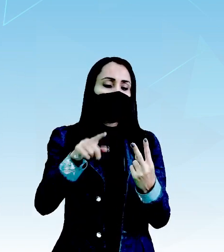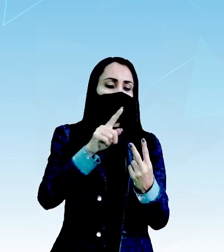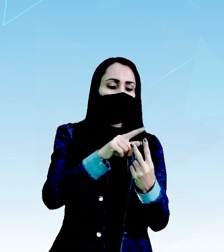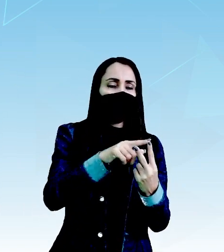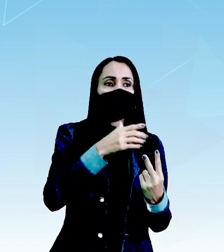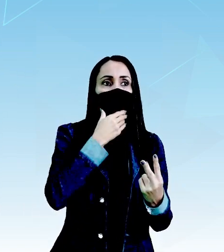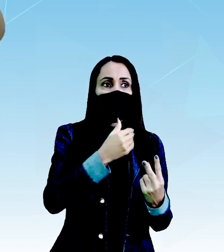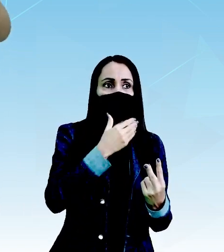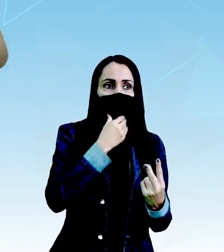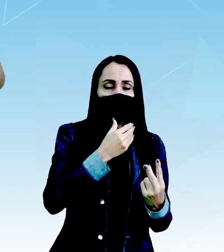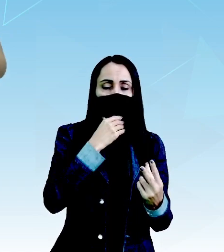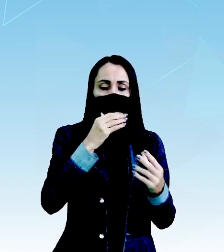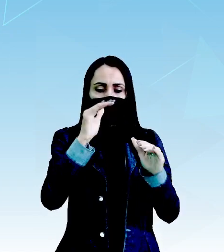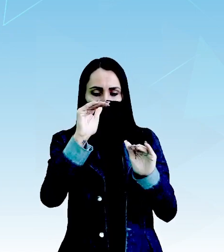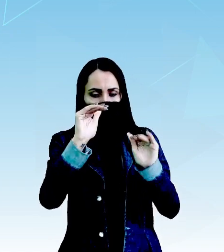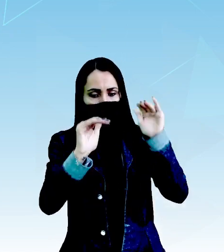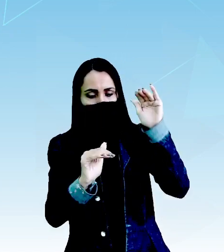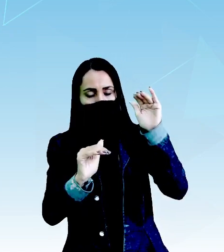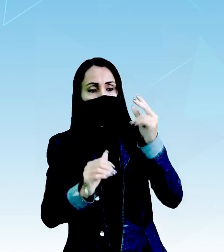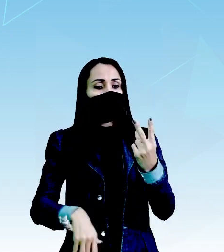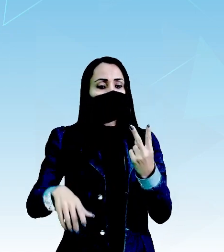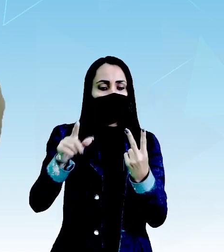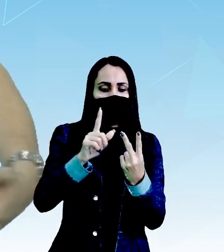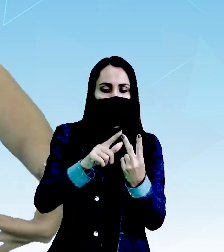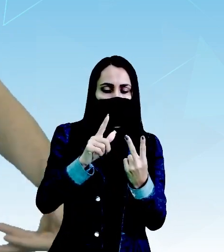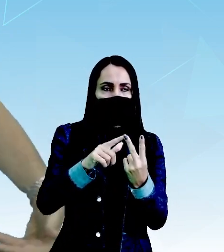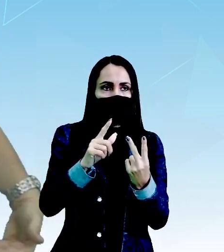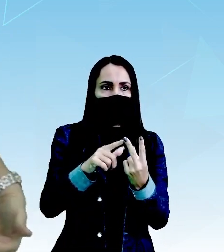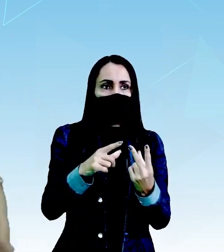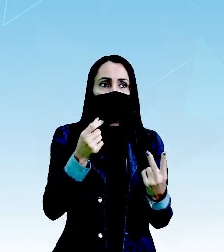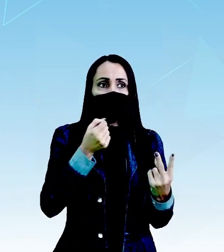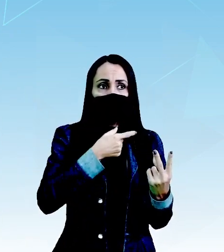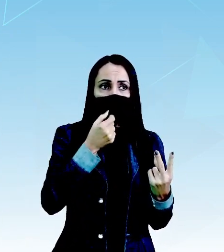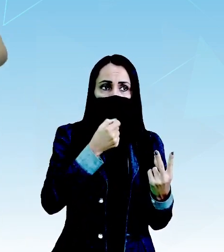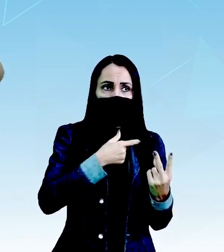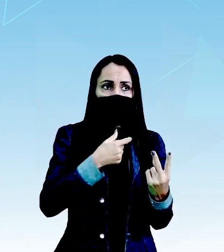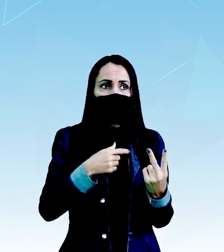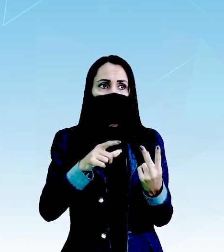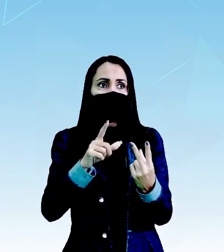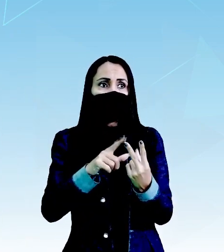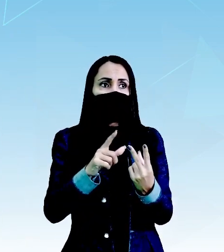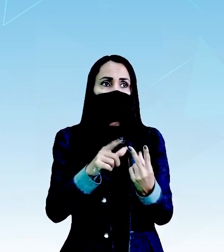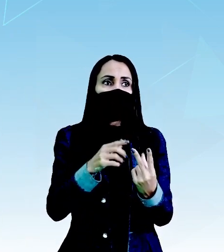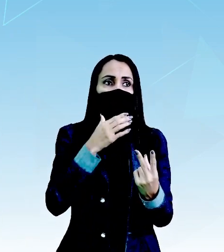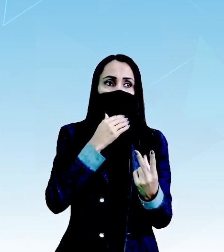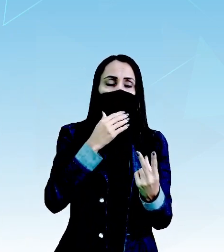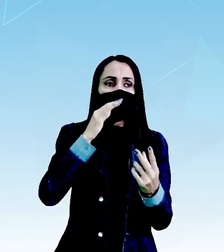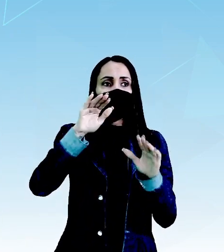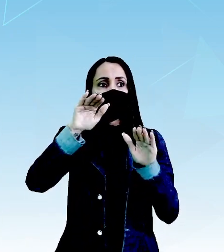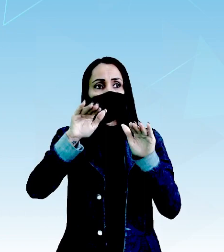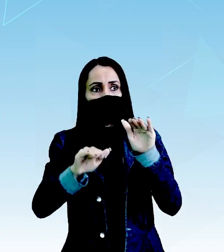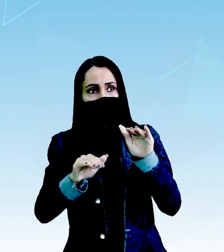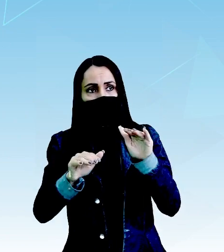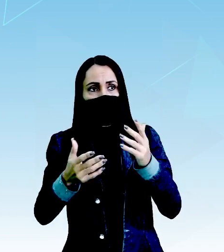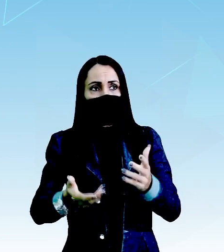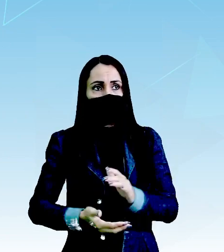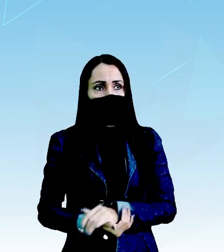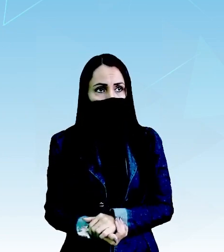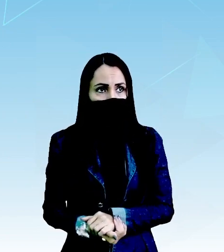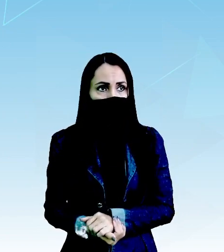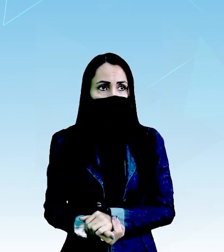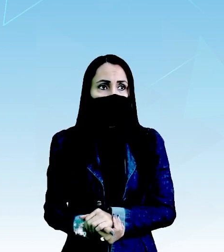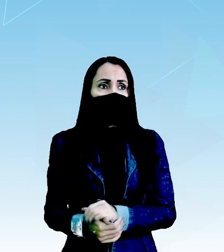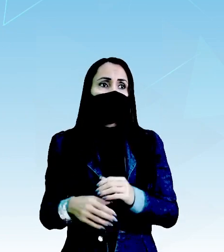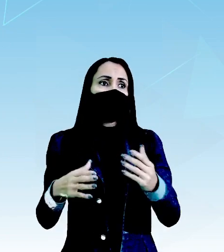homens superiores, a segunda, que é a comédia, como eu acabei de falar, é para os homens inferiores, ou seja, o cômico,